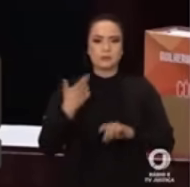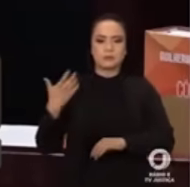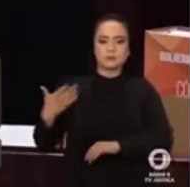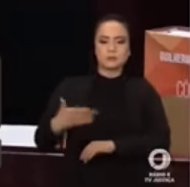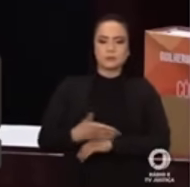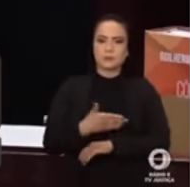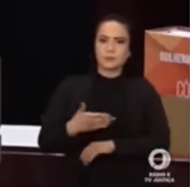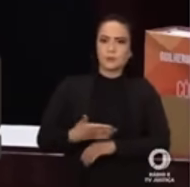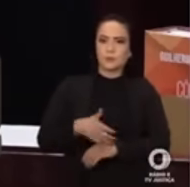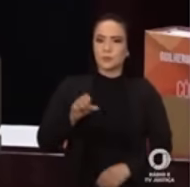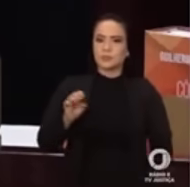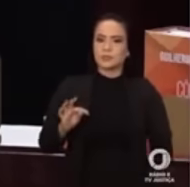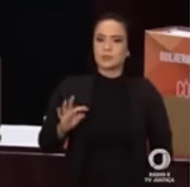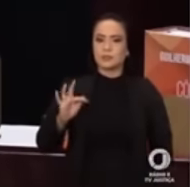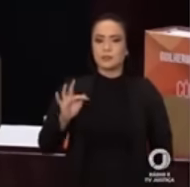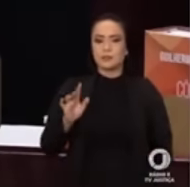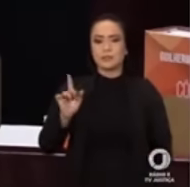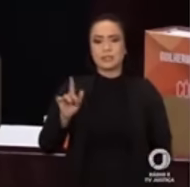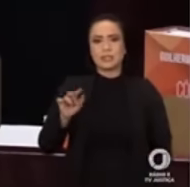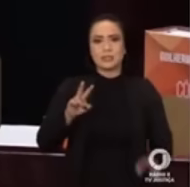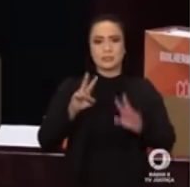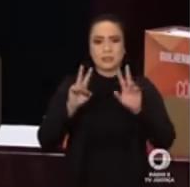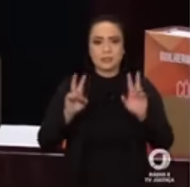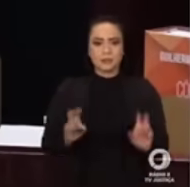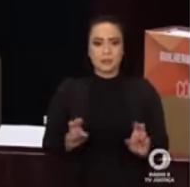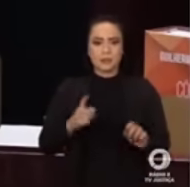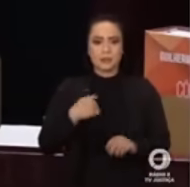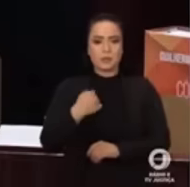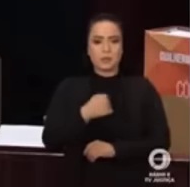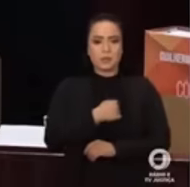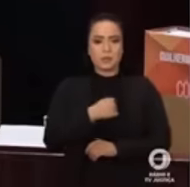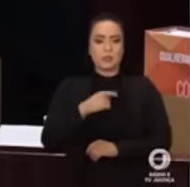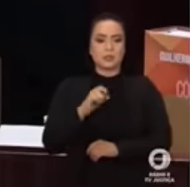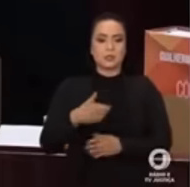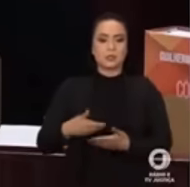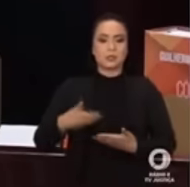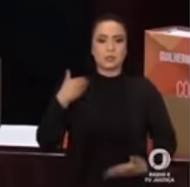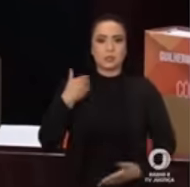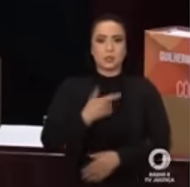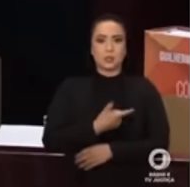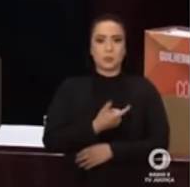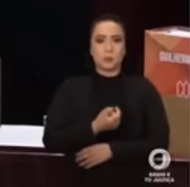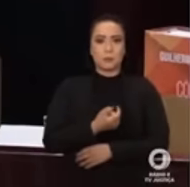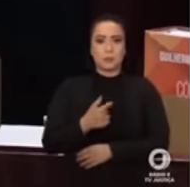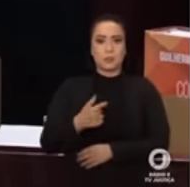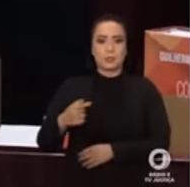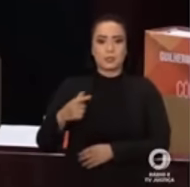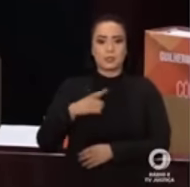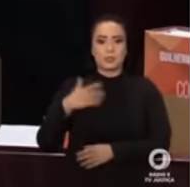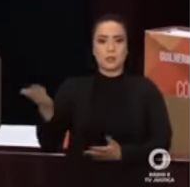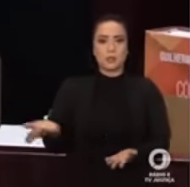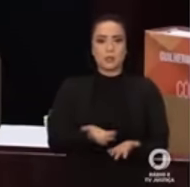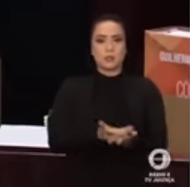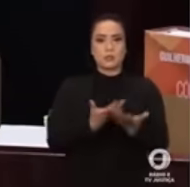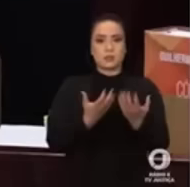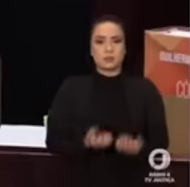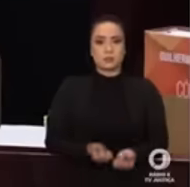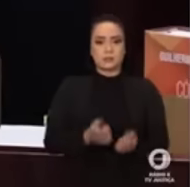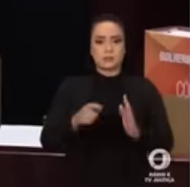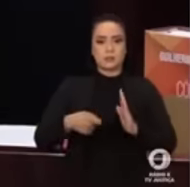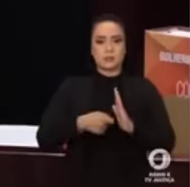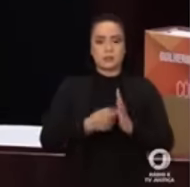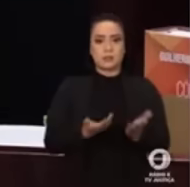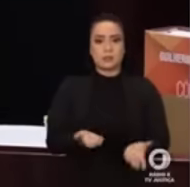integrando este Supremo, este tema veio para nós desde 2007, quando houve o recebimento da denúncia no caso da ação